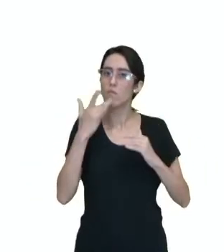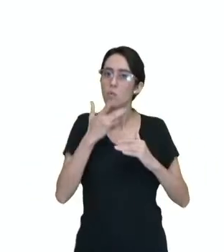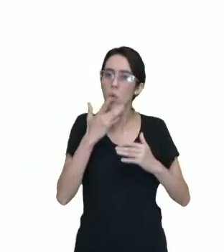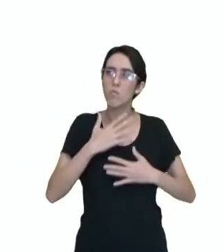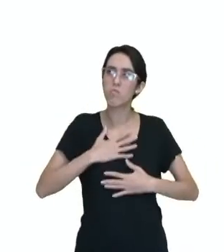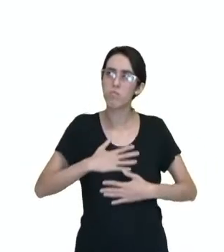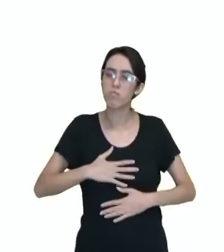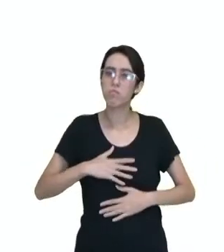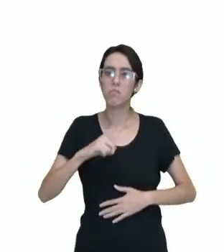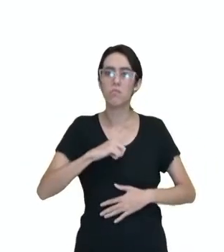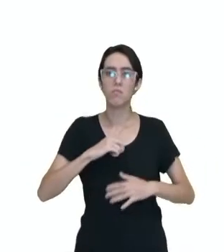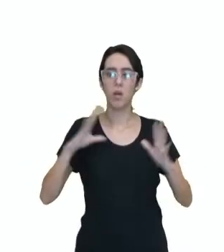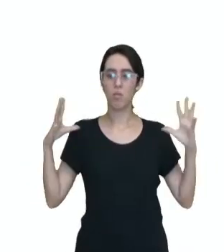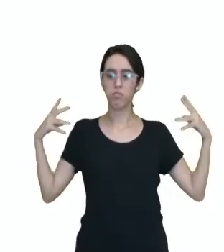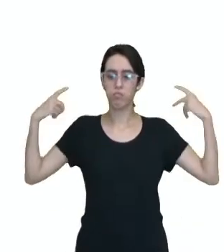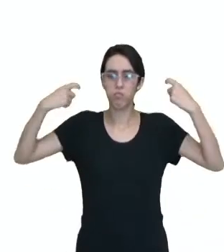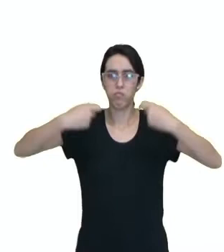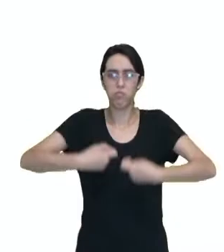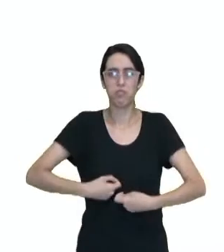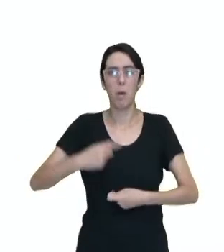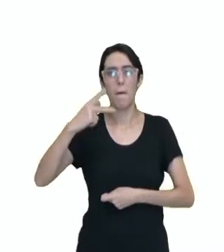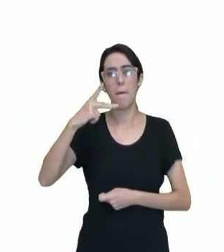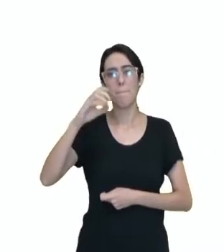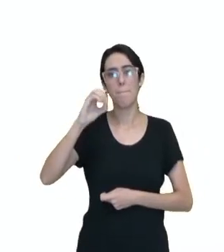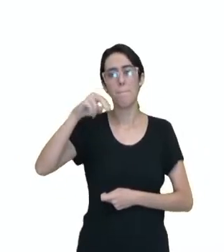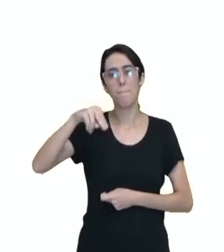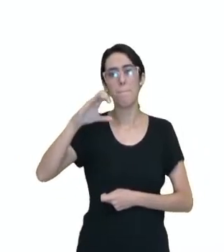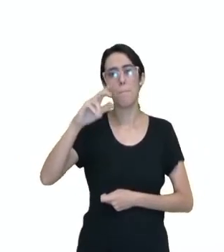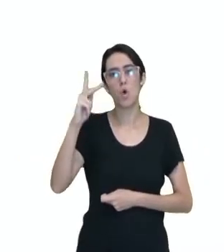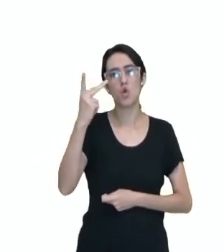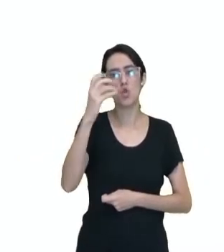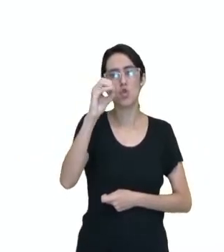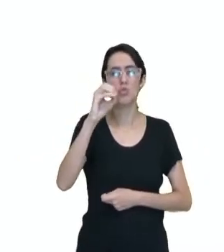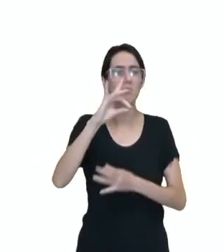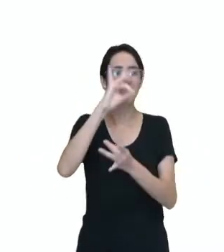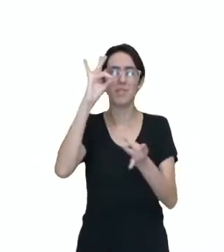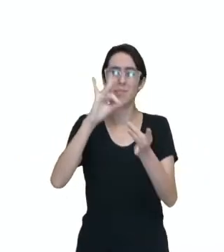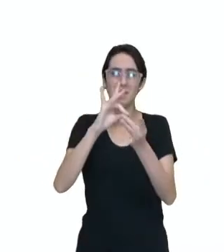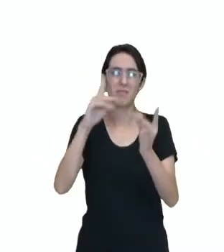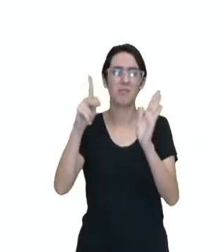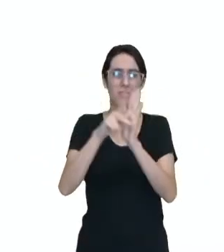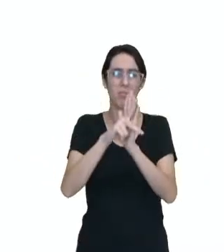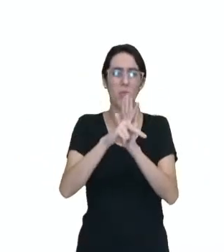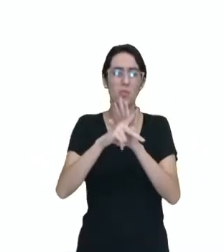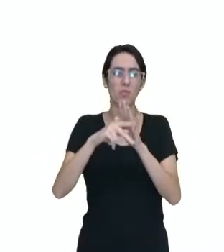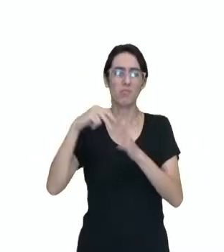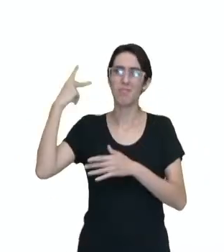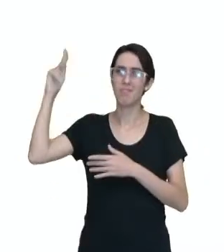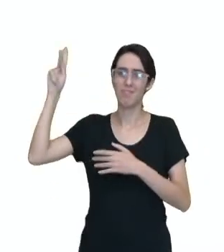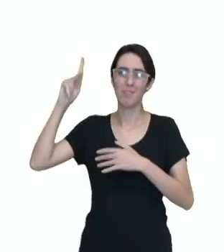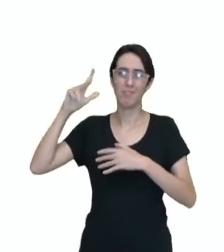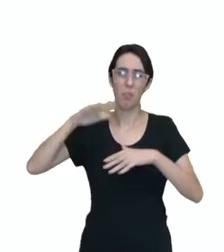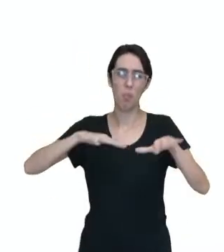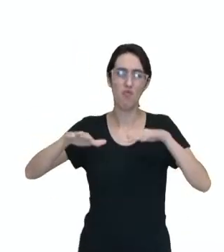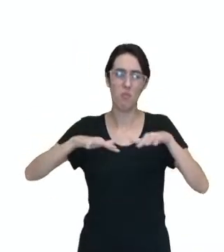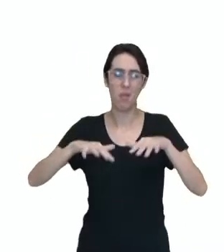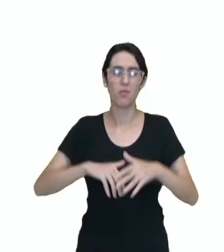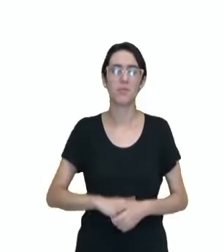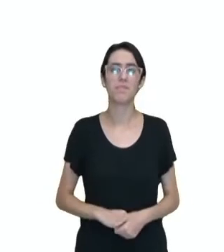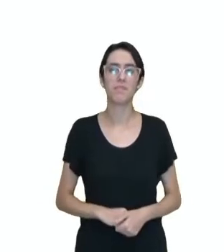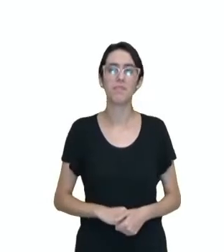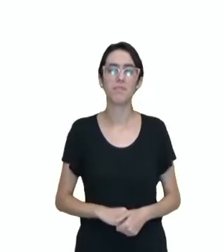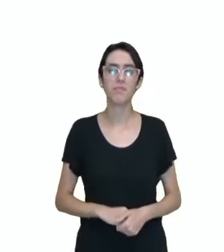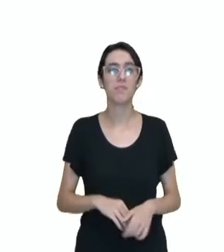O poncho e a bombacha tornaram-se típicas, né, do movimento tropeiro. Além disso, havia